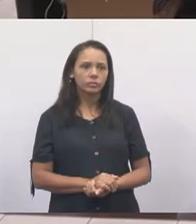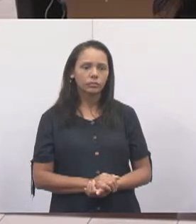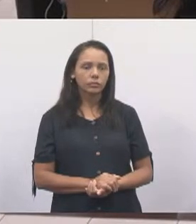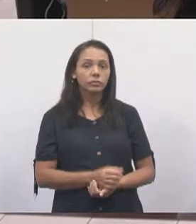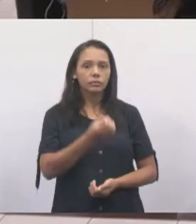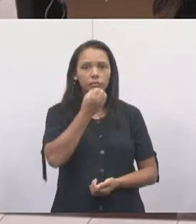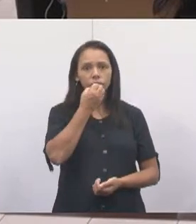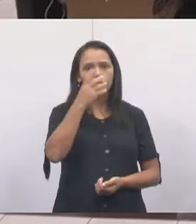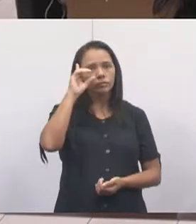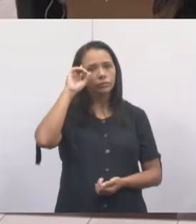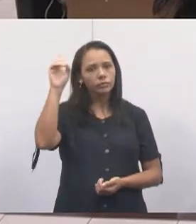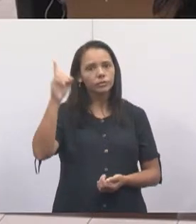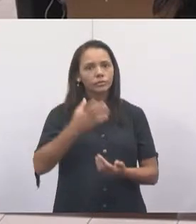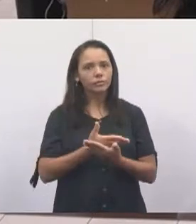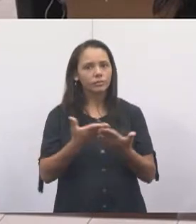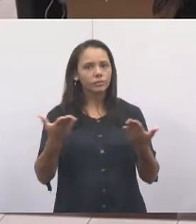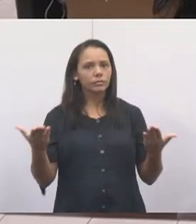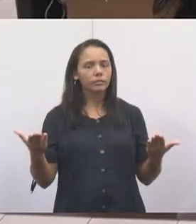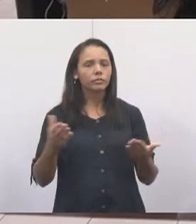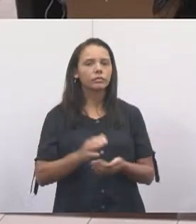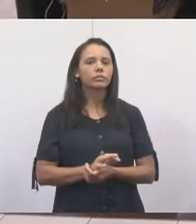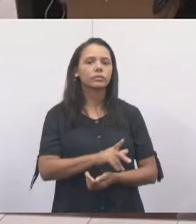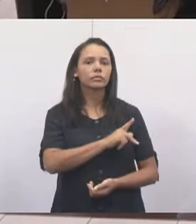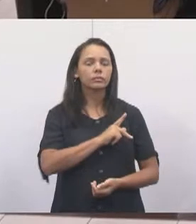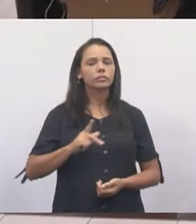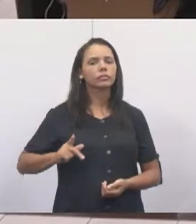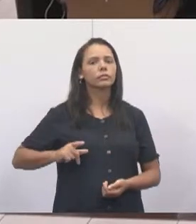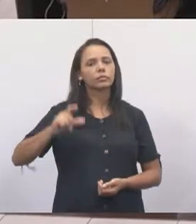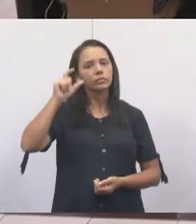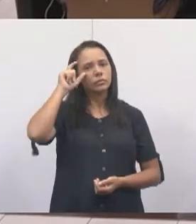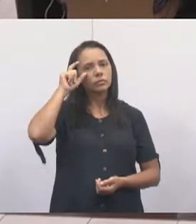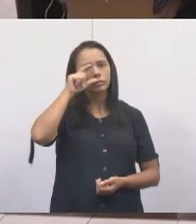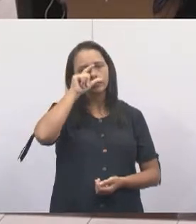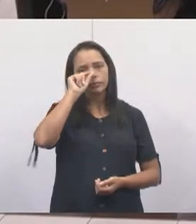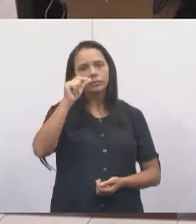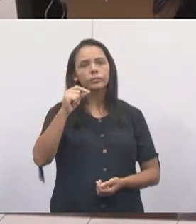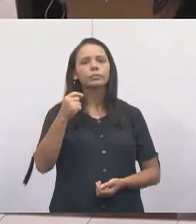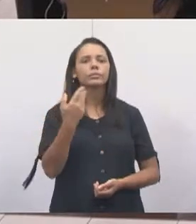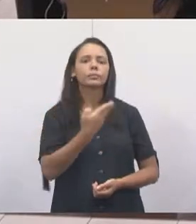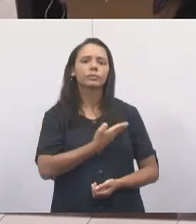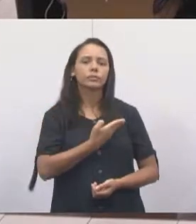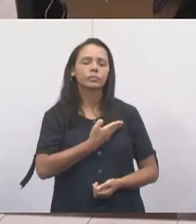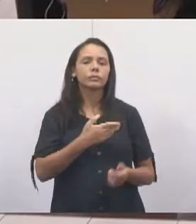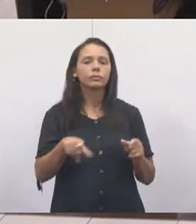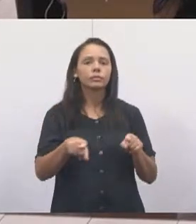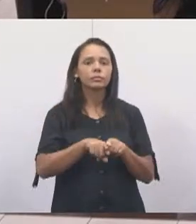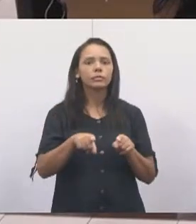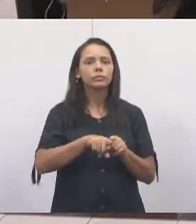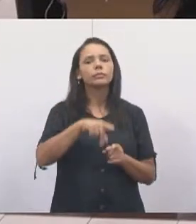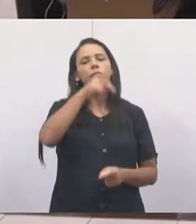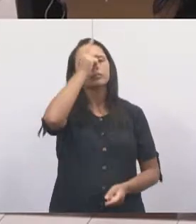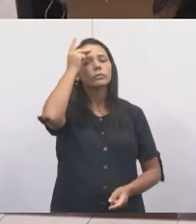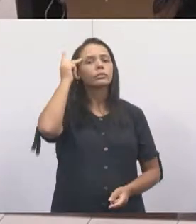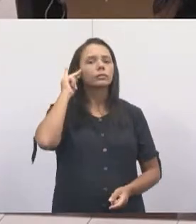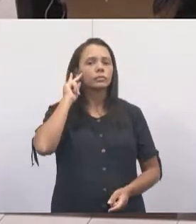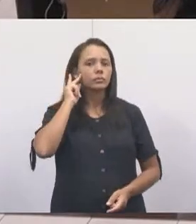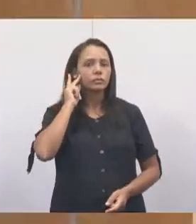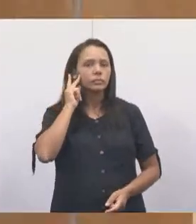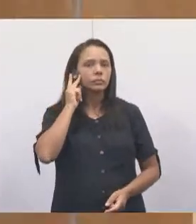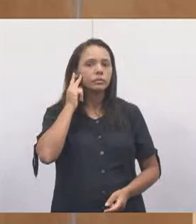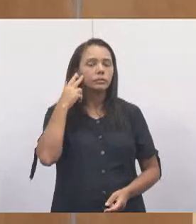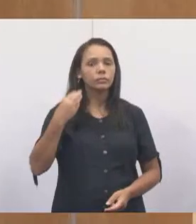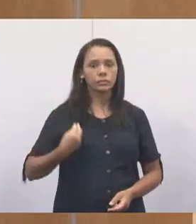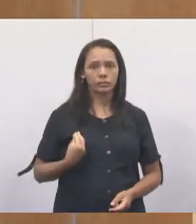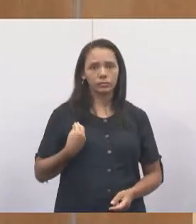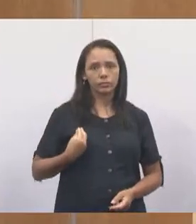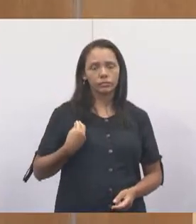Bom dia a todos, presidente Abner, nobres colegas vereadores e os munícipes que nos acompanham aqui nas galerias